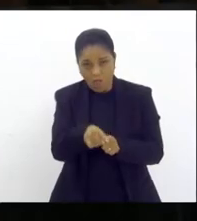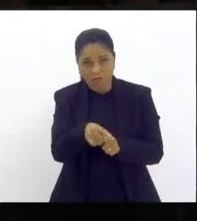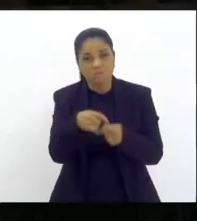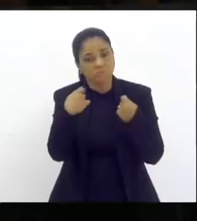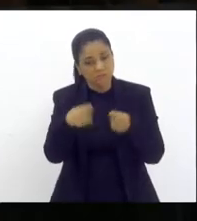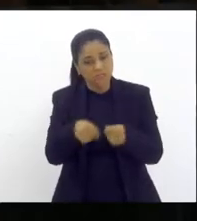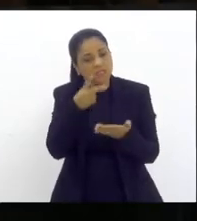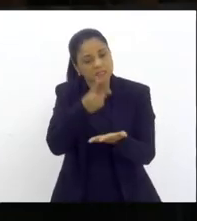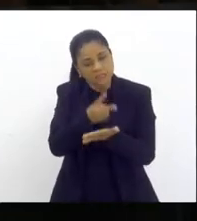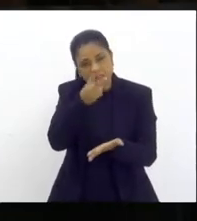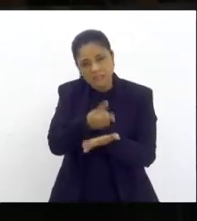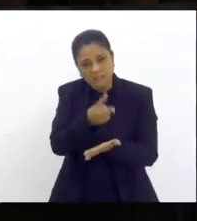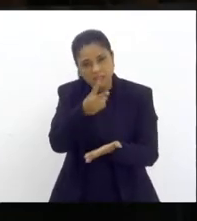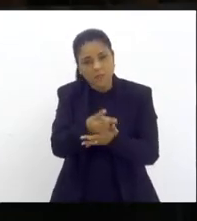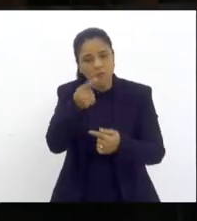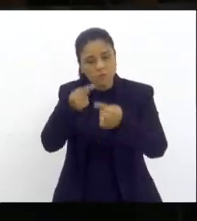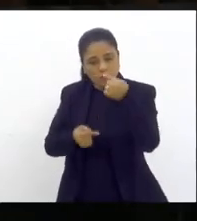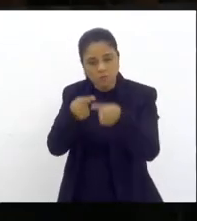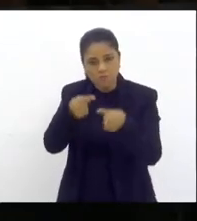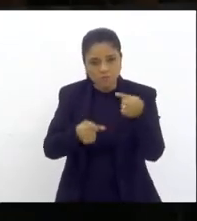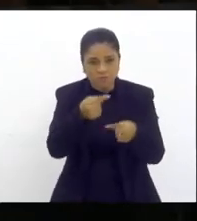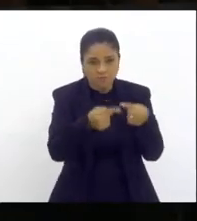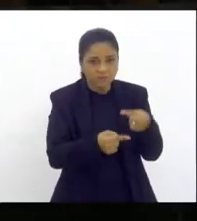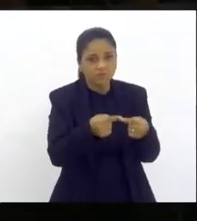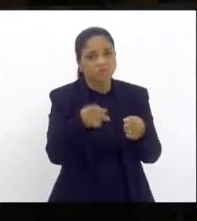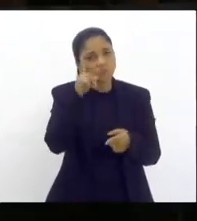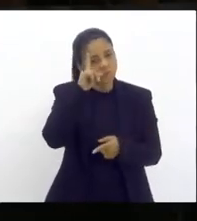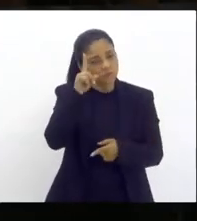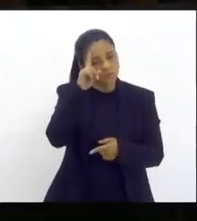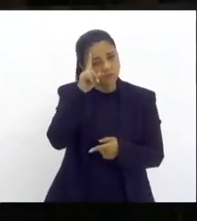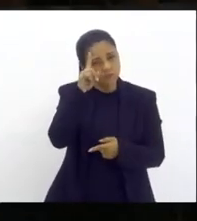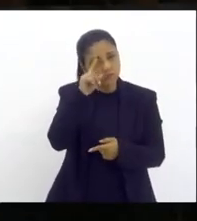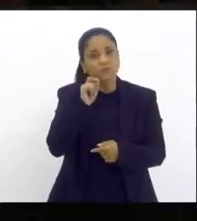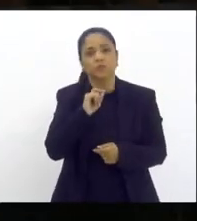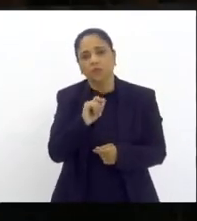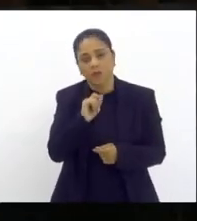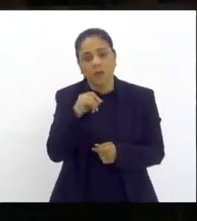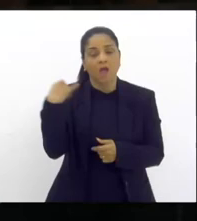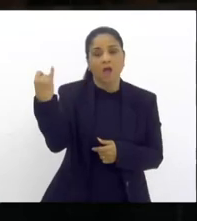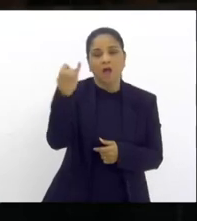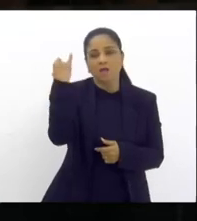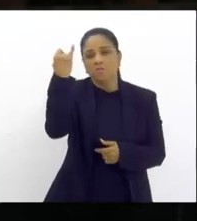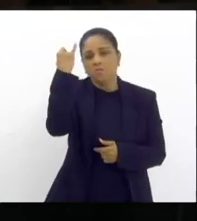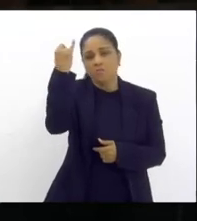tem trazido de maneira muito concreta é a importância desse ser